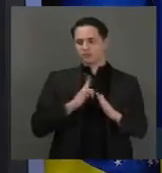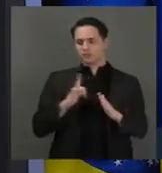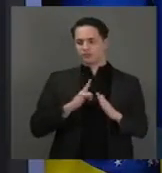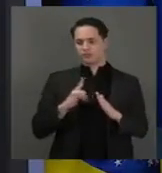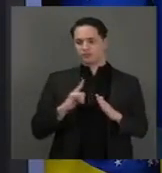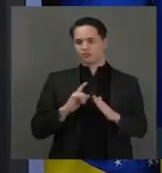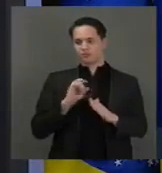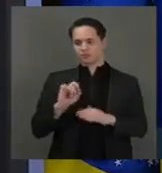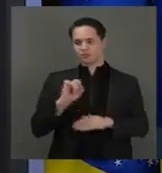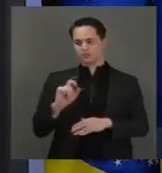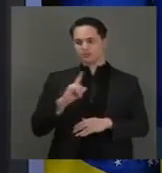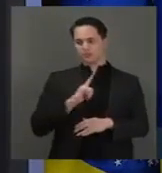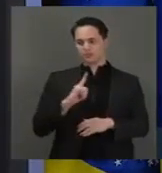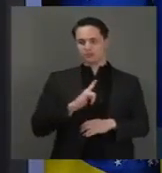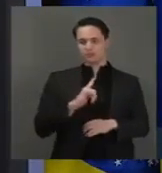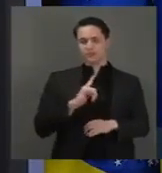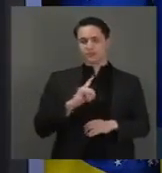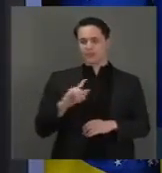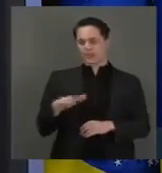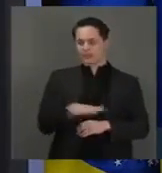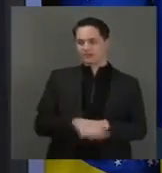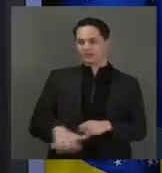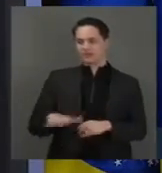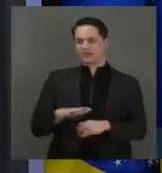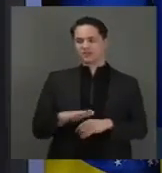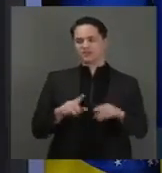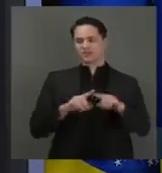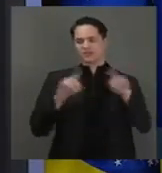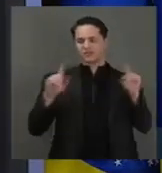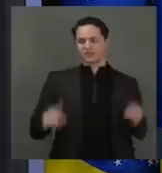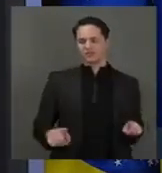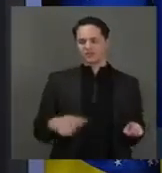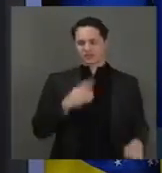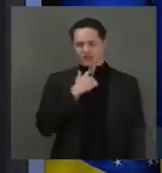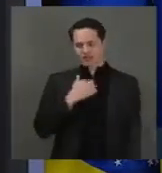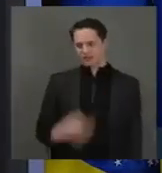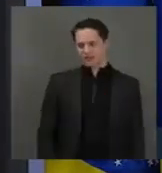tragédias sociais e ambientais. Isso é inaceitável.